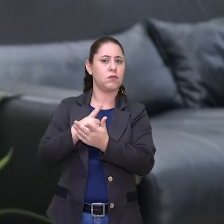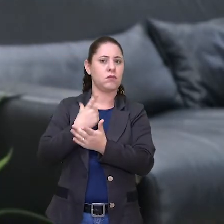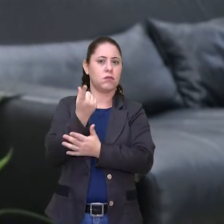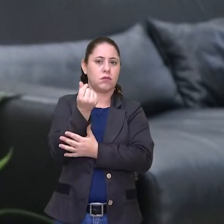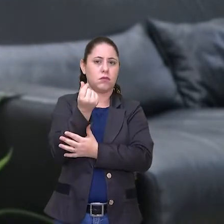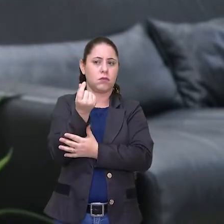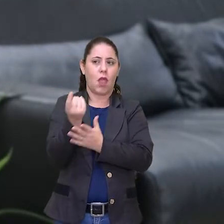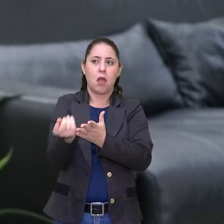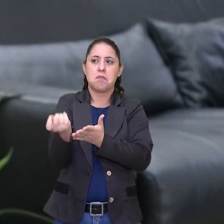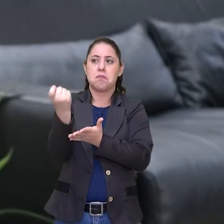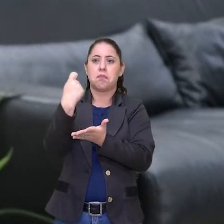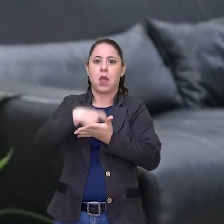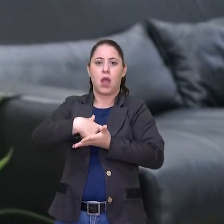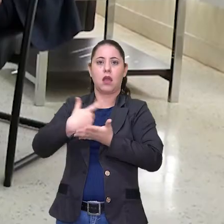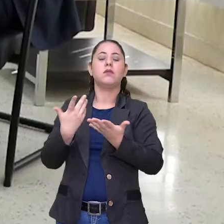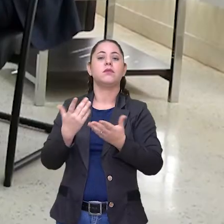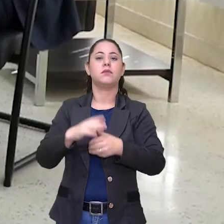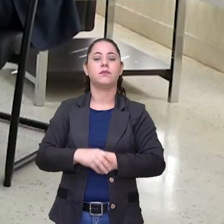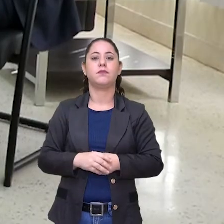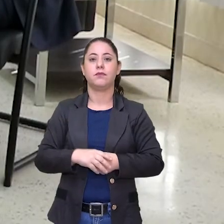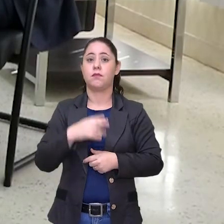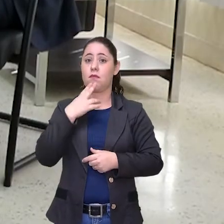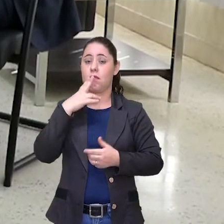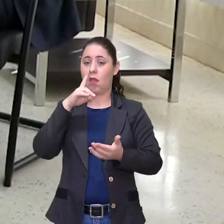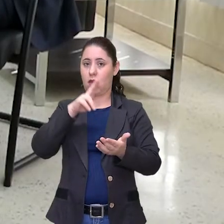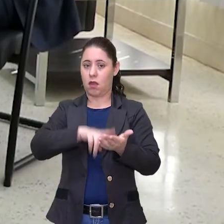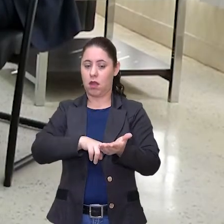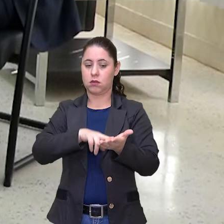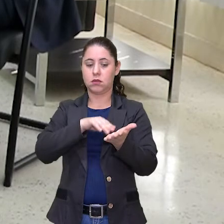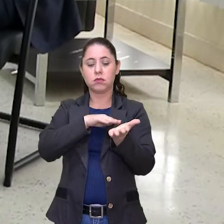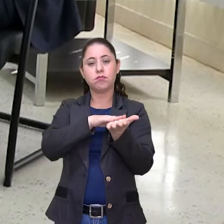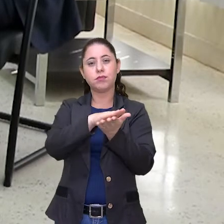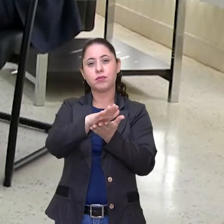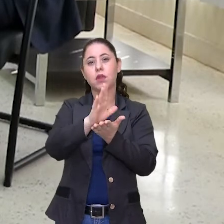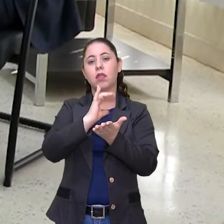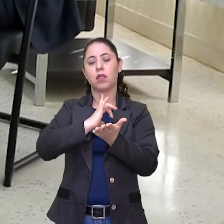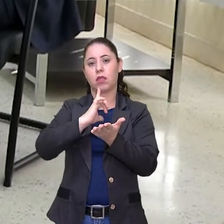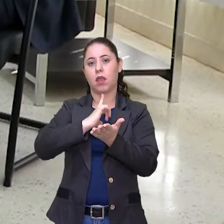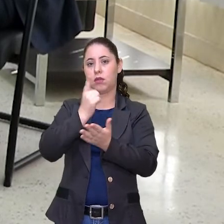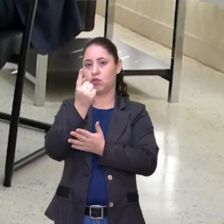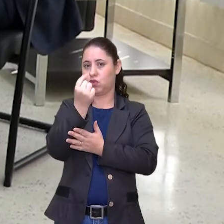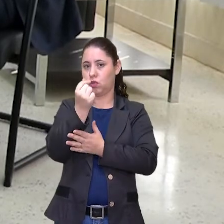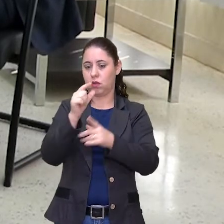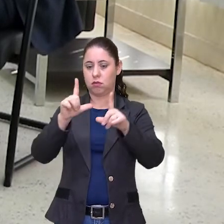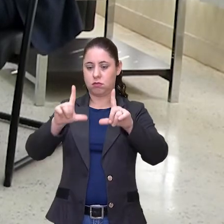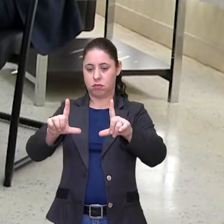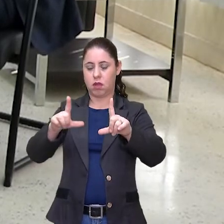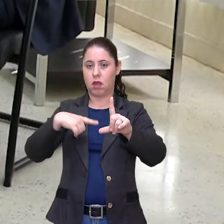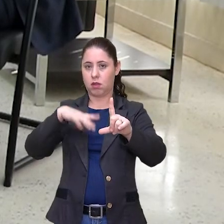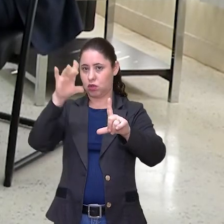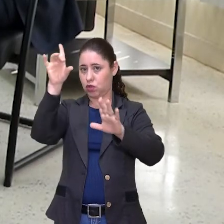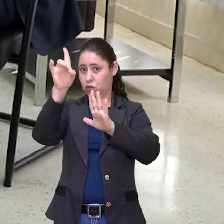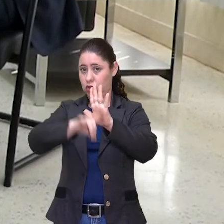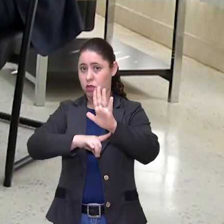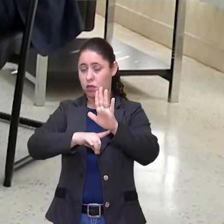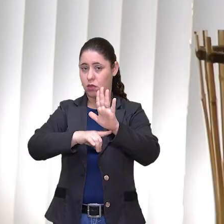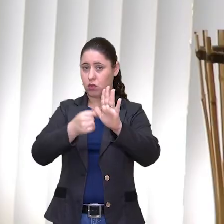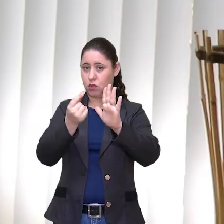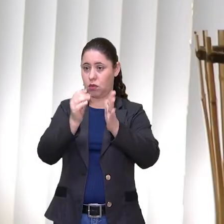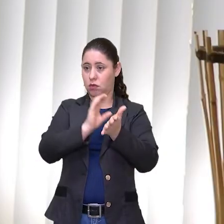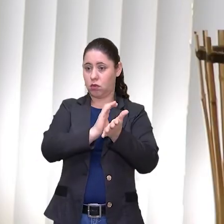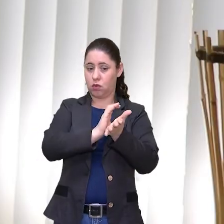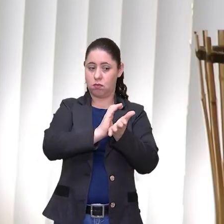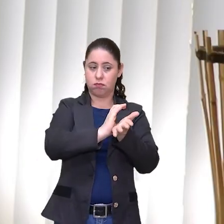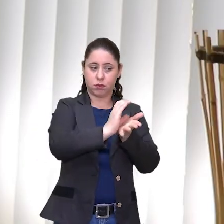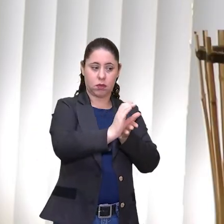comprador recebe, magistrado? Com a expedição da carta de arrematação, ele tem em suas mãos um título que lhe